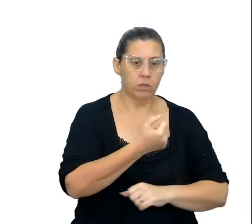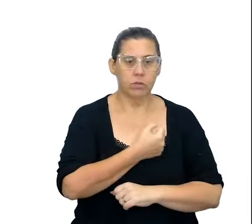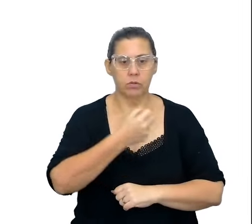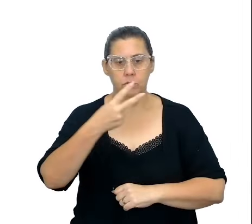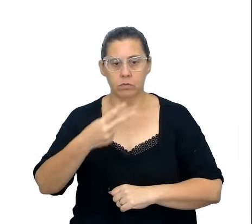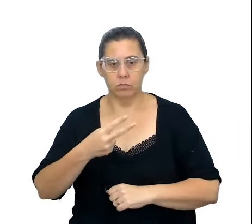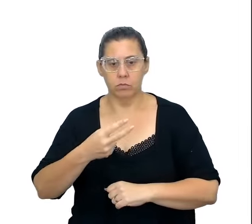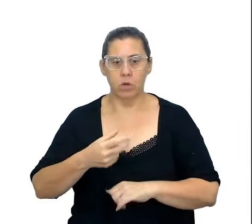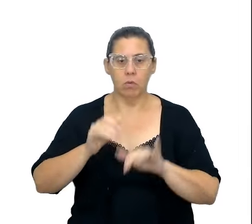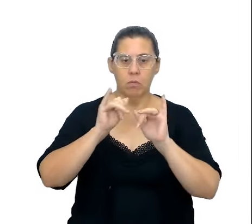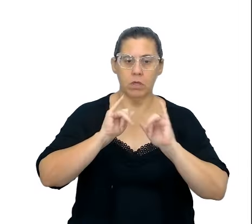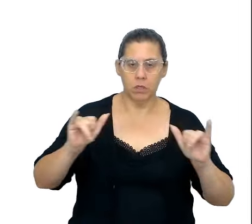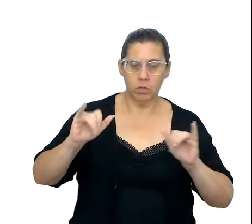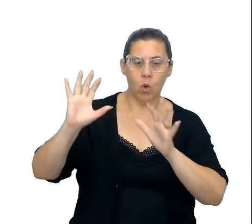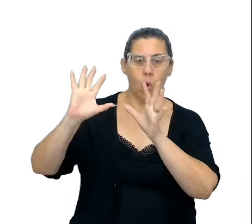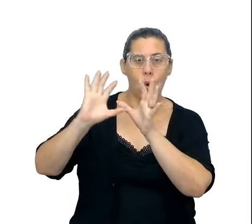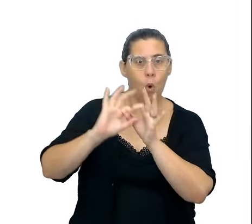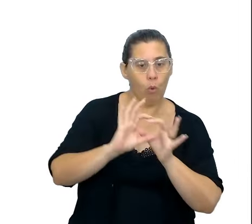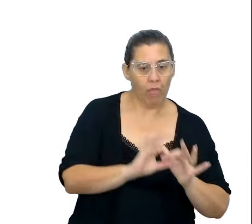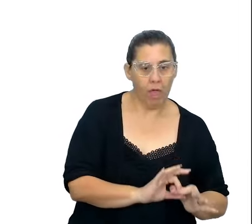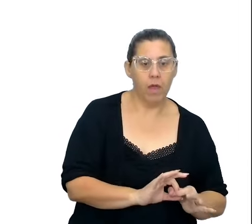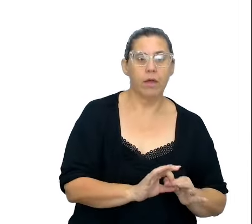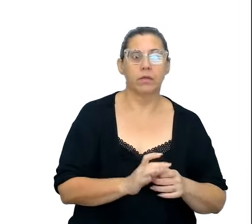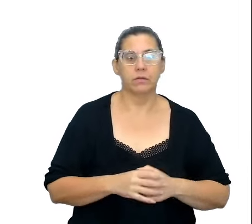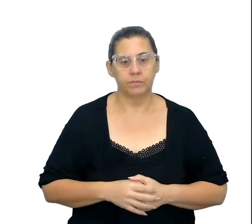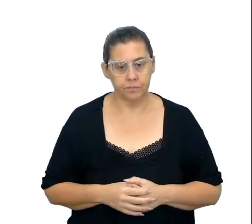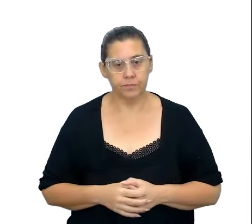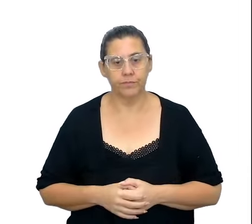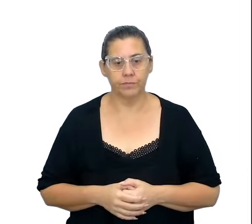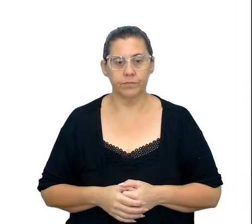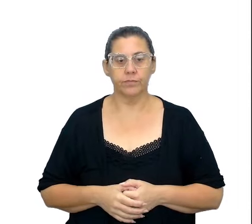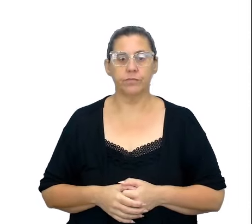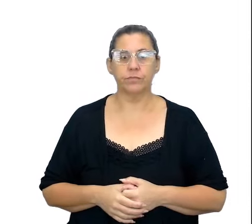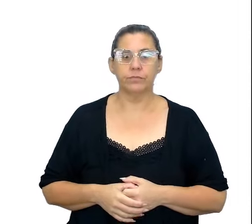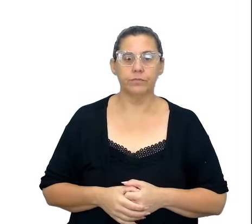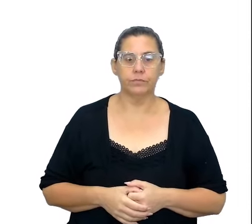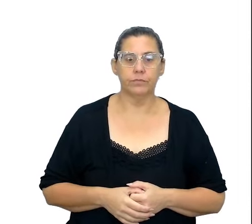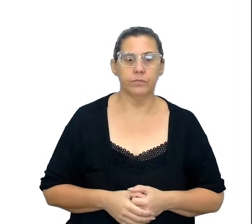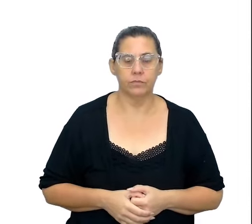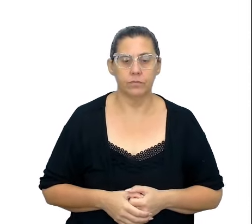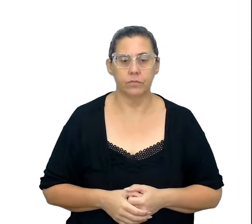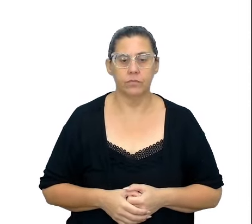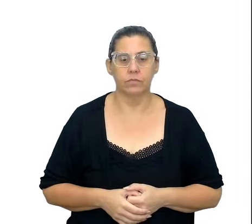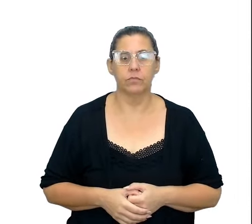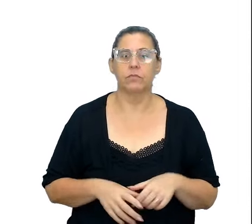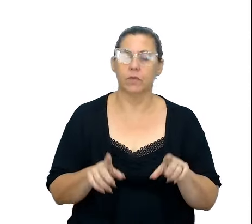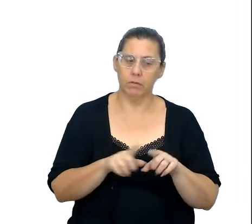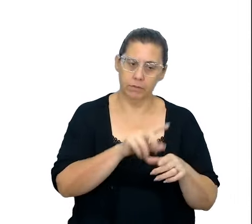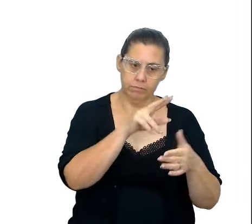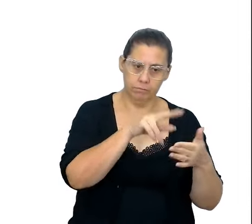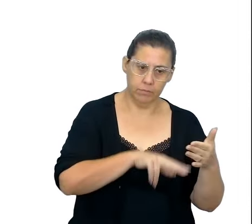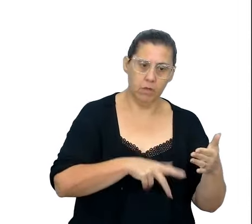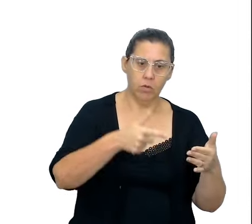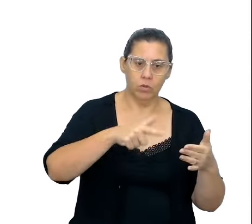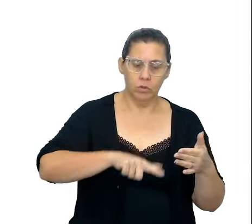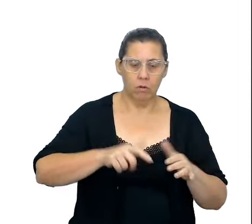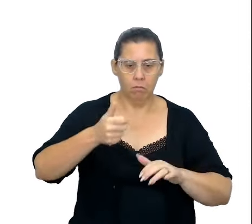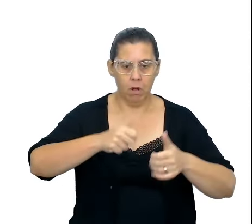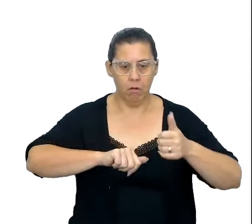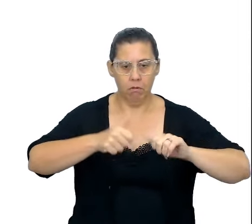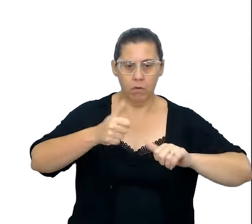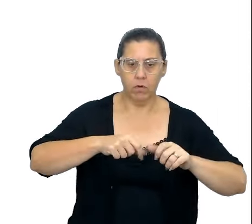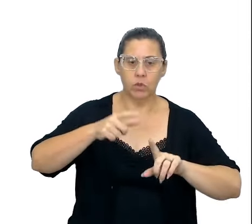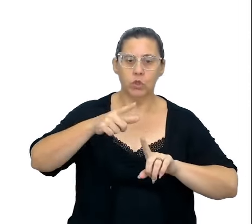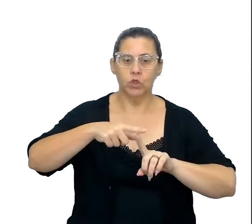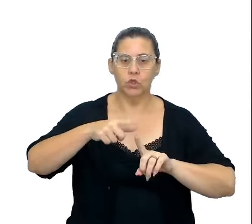um ponto, um contexto, então vai passar já também, mais uma vez, o processo de leitura, o processo de análise desse